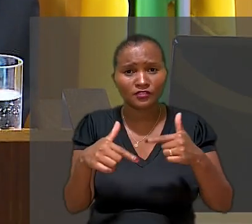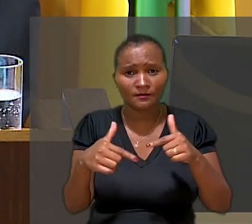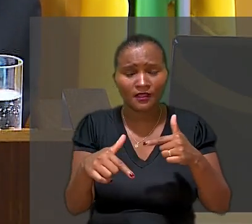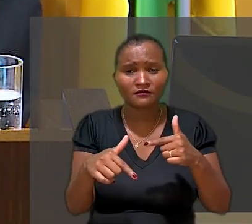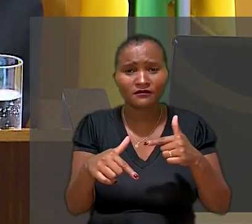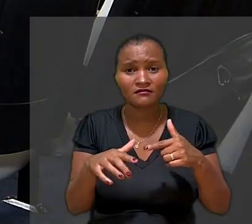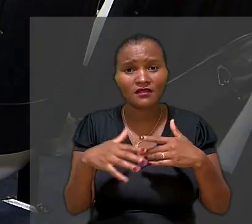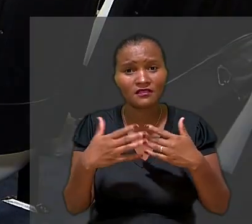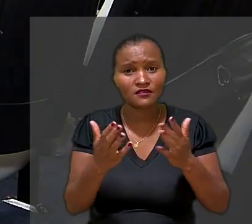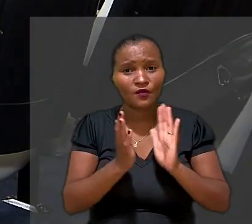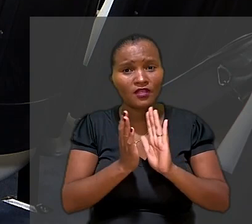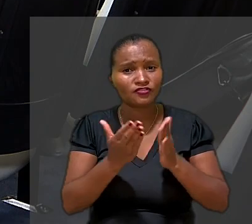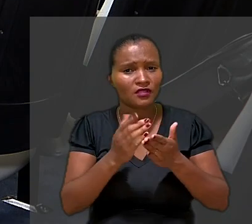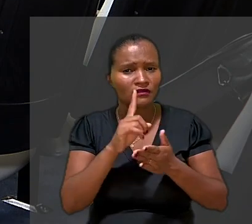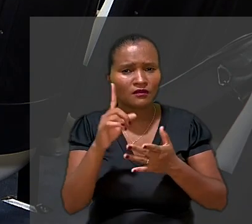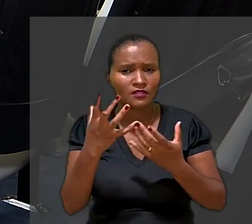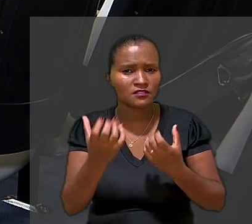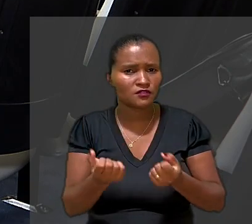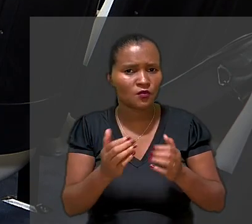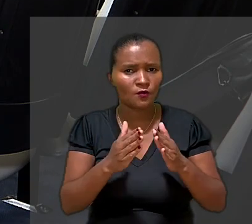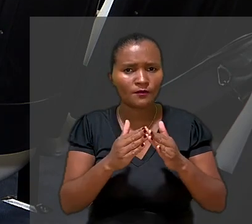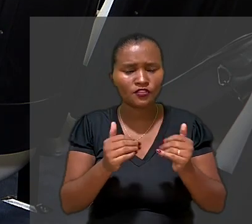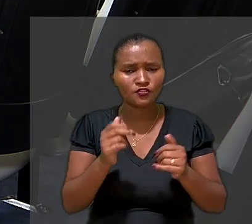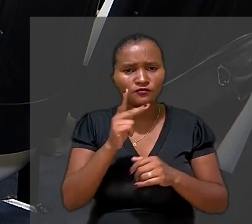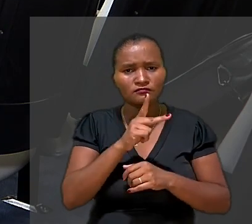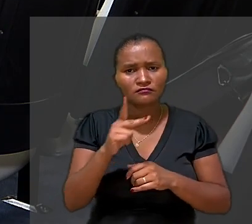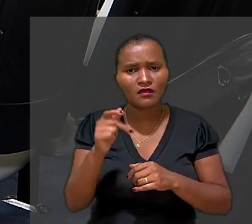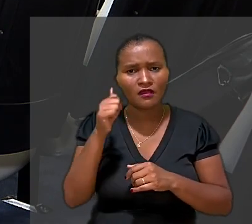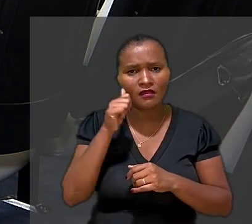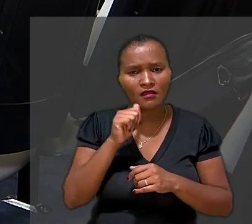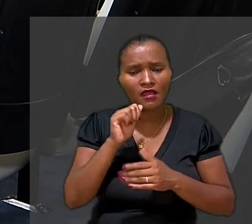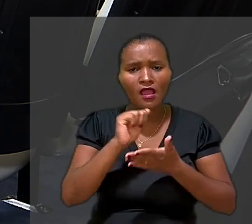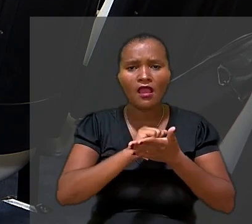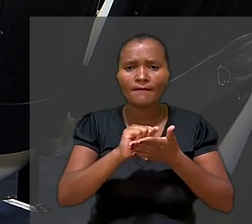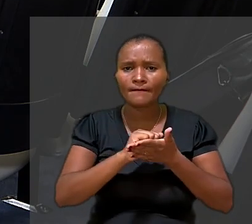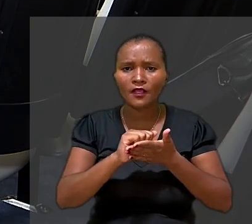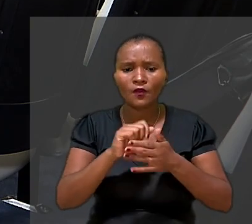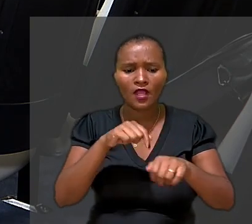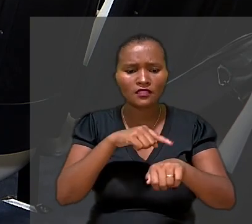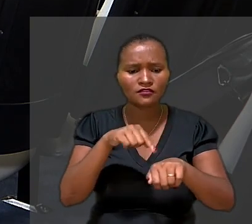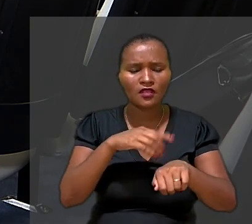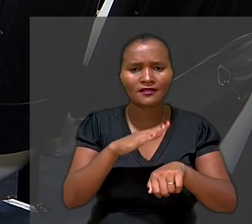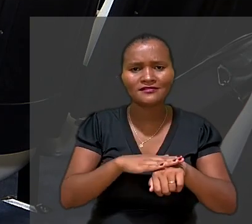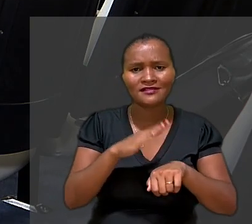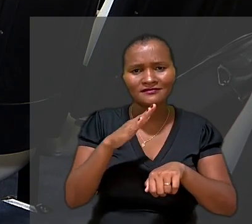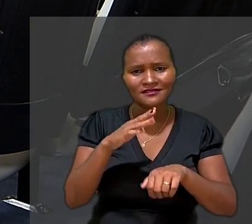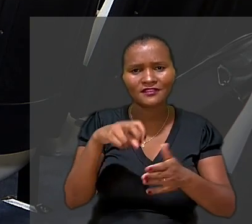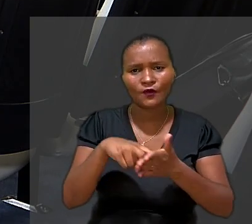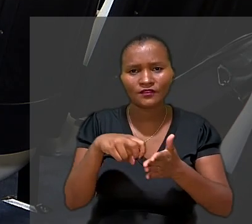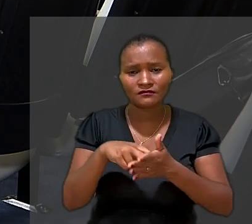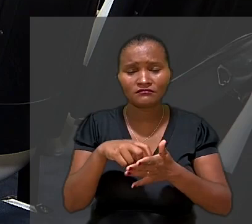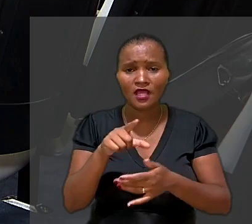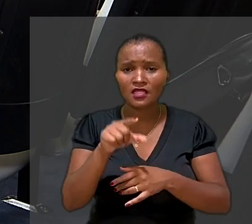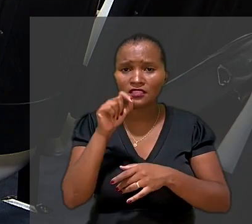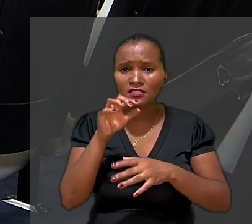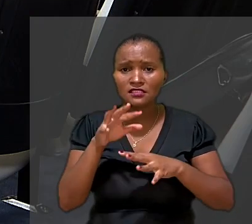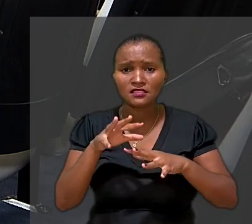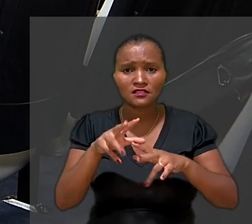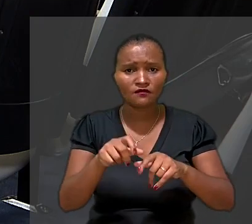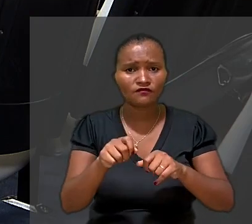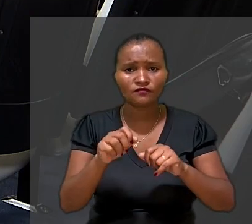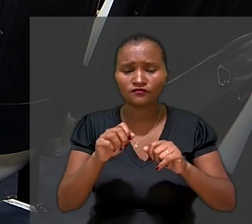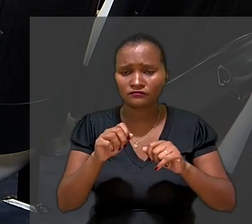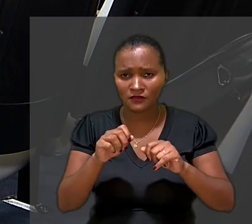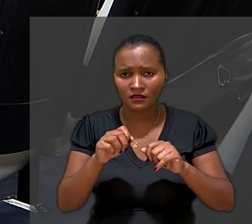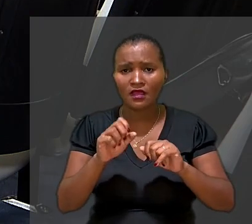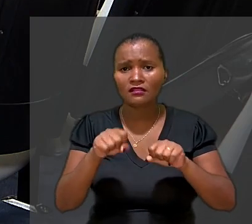trabalho. Assim, o colegiado rejeitou o pedido da professora e excluiu as horas extras da condenação. A decisão foi unânime